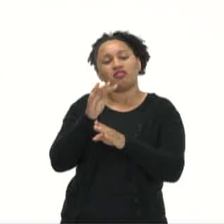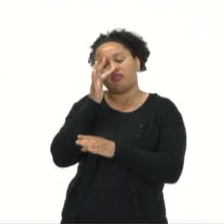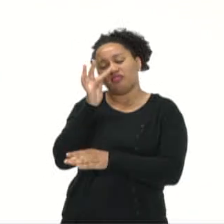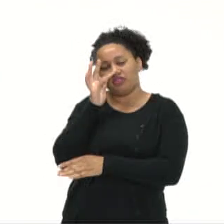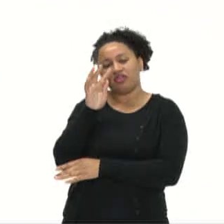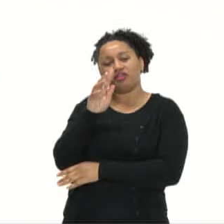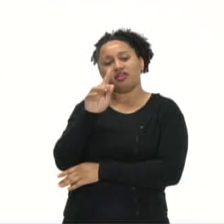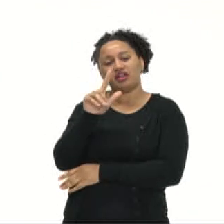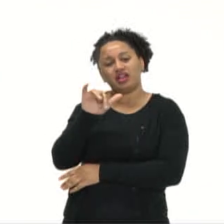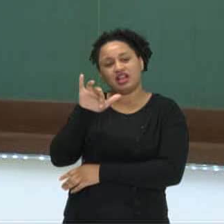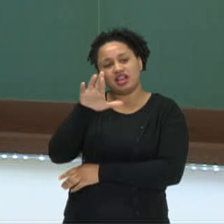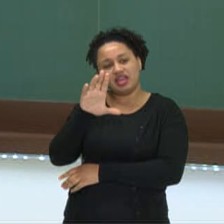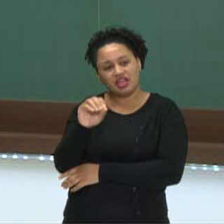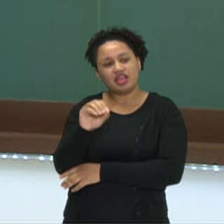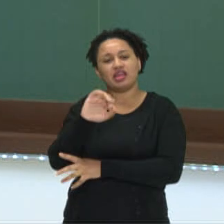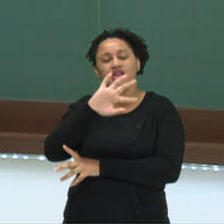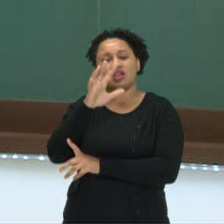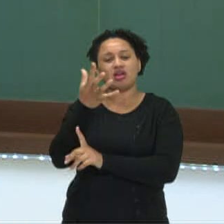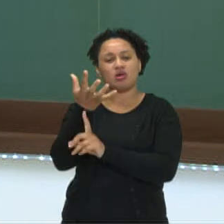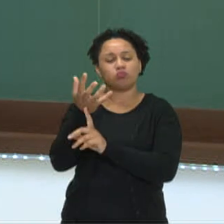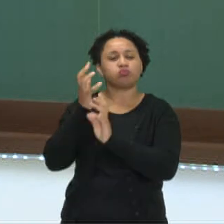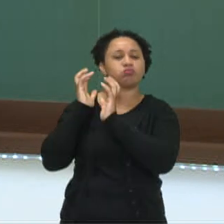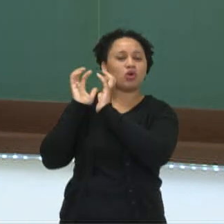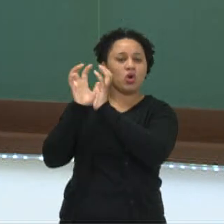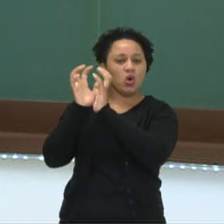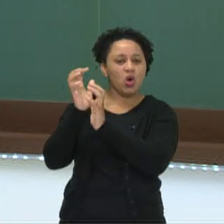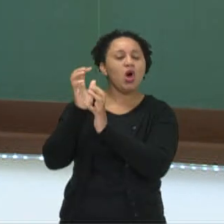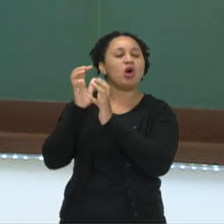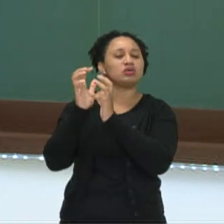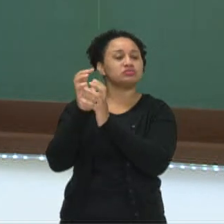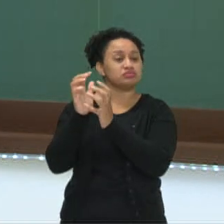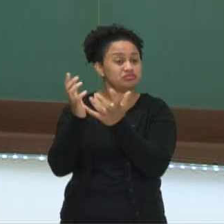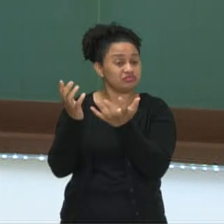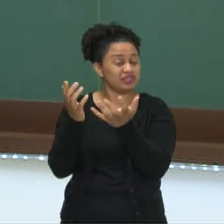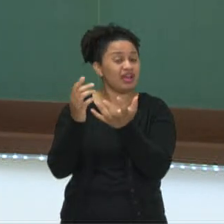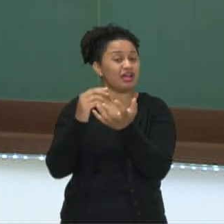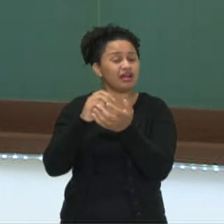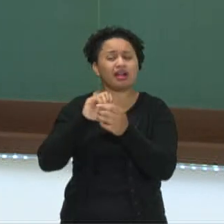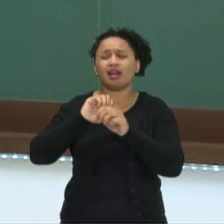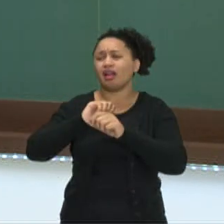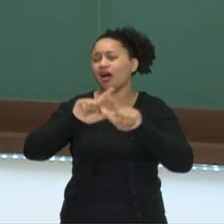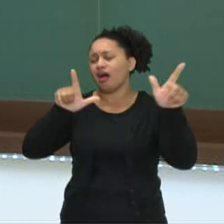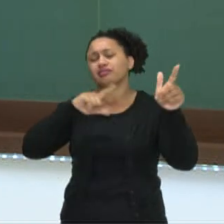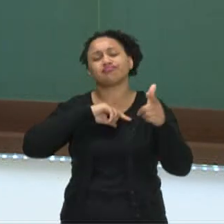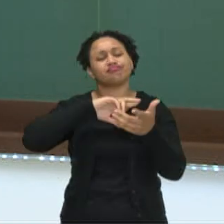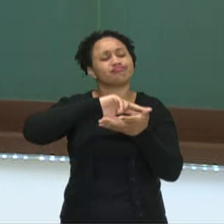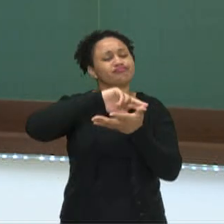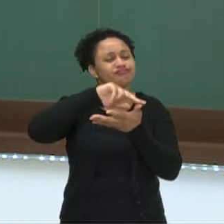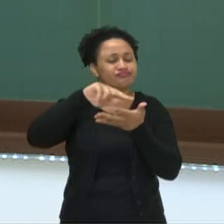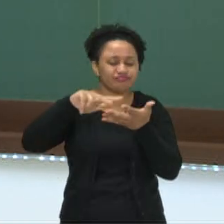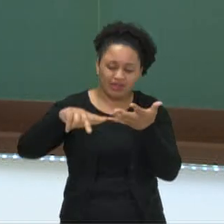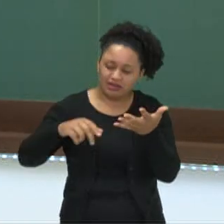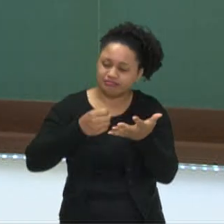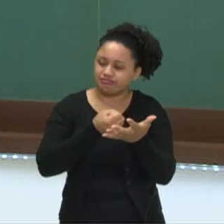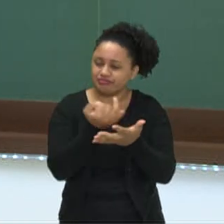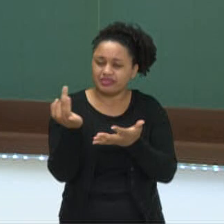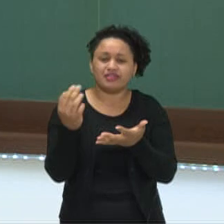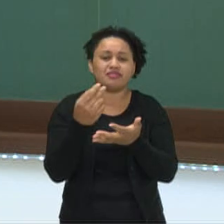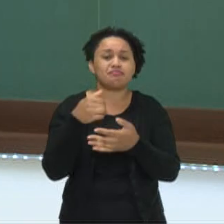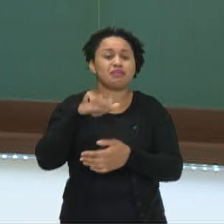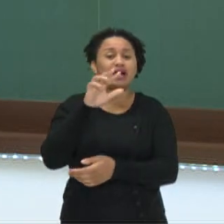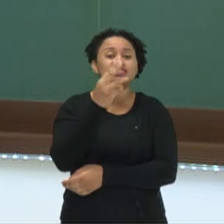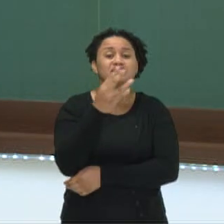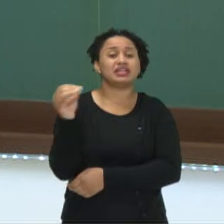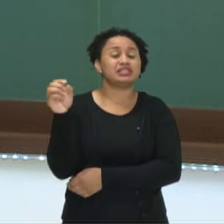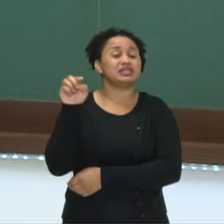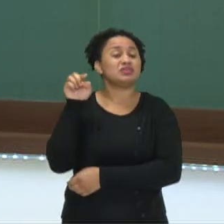coqueiros. Claro, a gente só destacou apenas alguns, porque se a gente for falar, como eu disse, é uma infinidade, né? Mais de 300